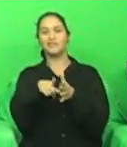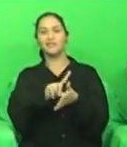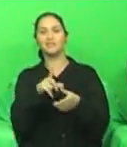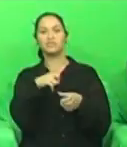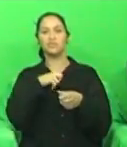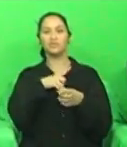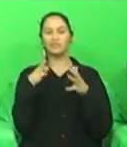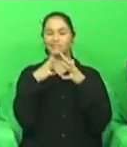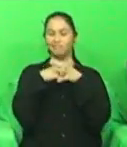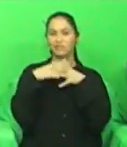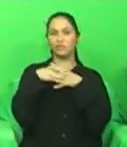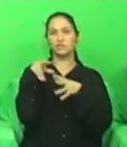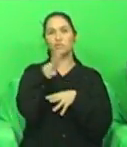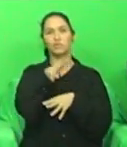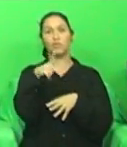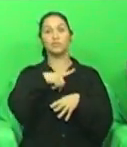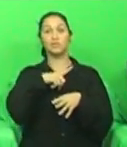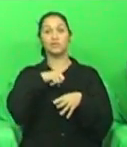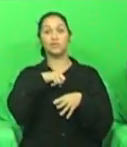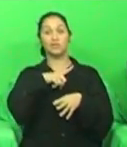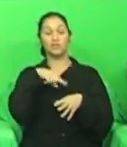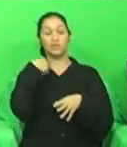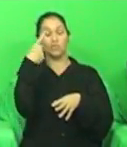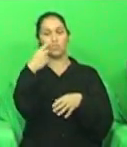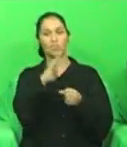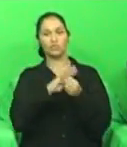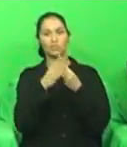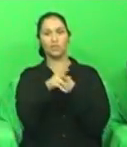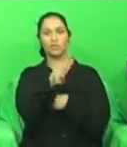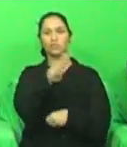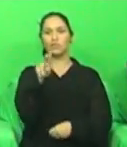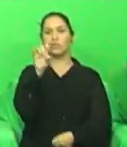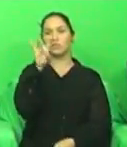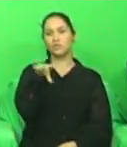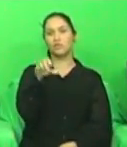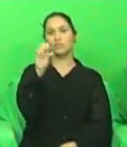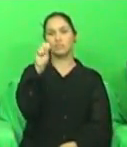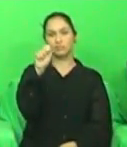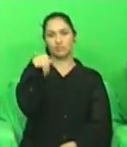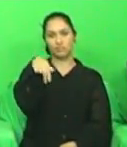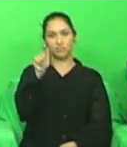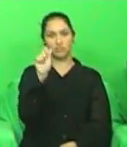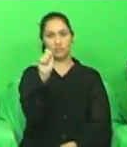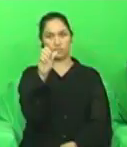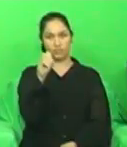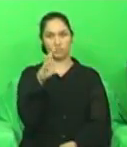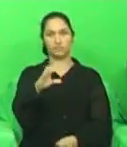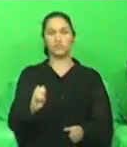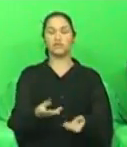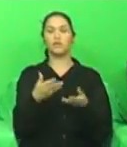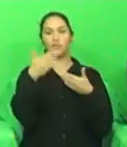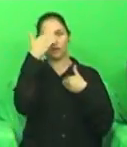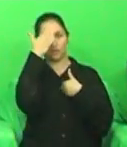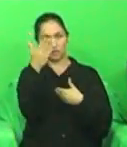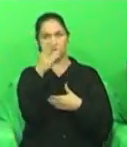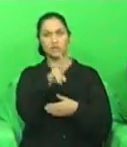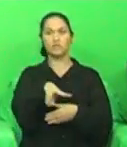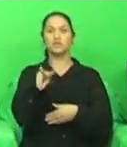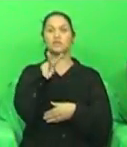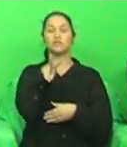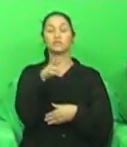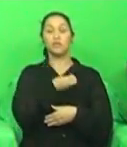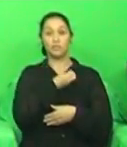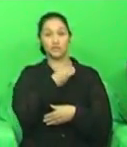e gostaria de agradecer a presença dos vereadores que lá estiveram né é polêmica é normal né audiências em polêmica